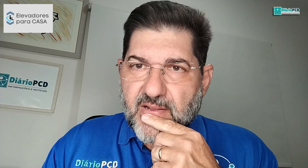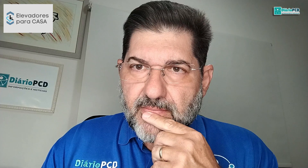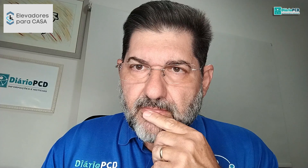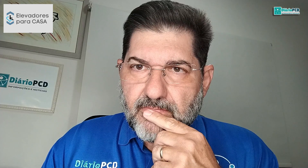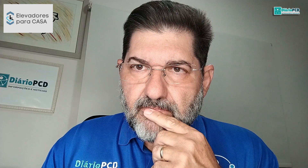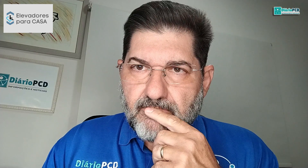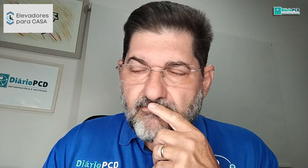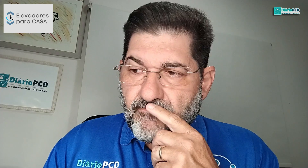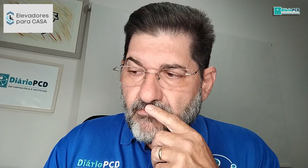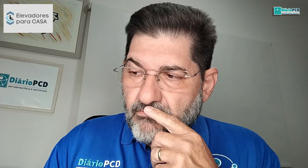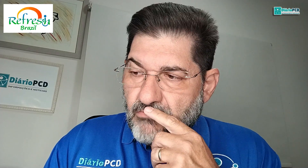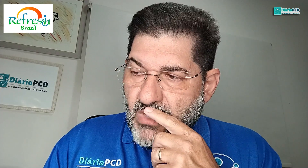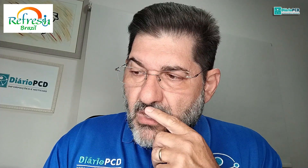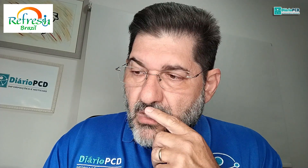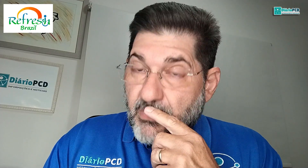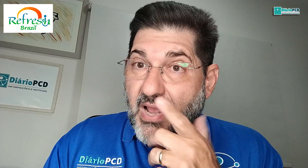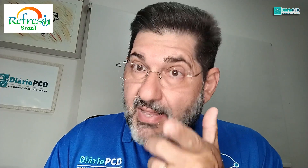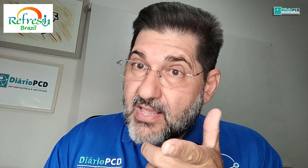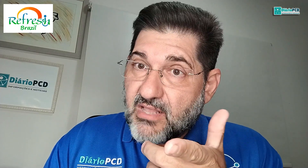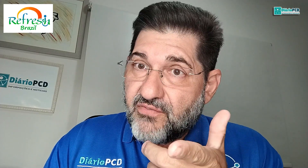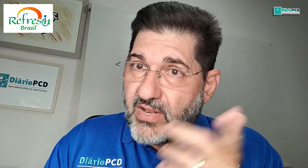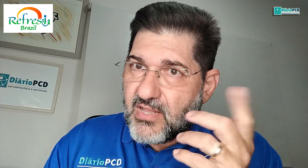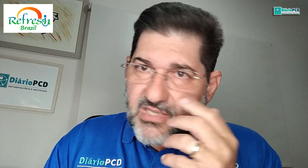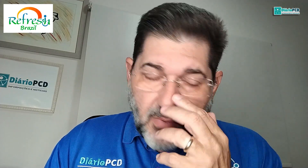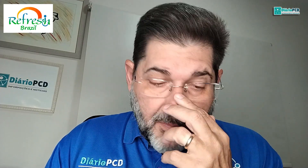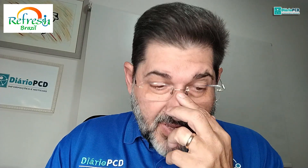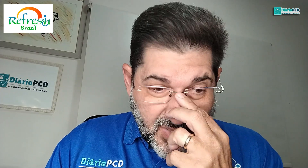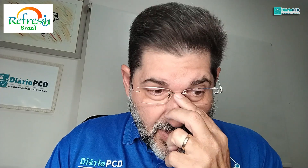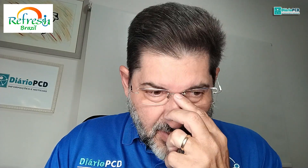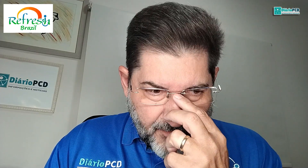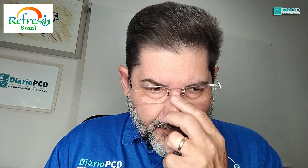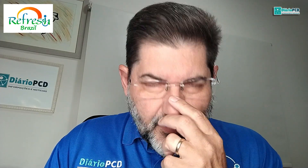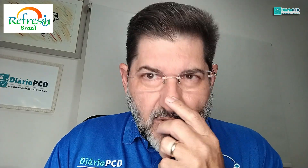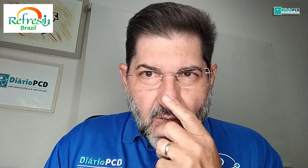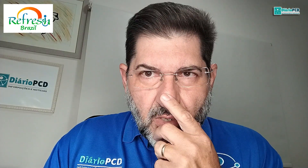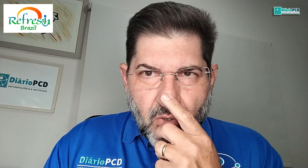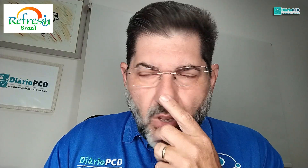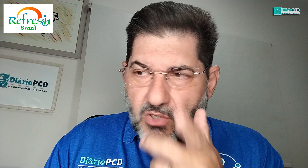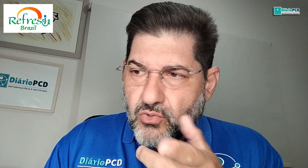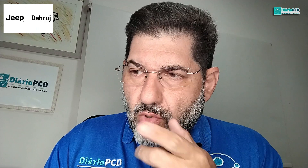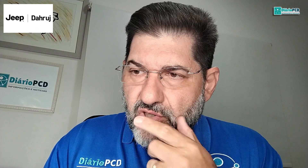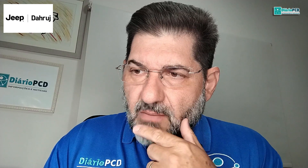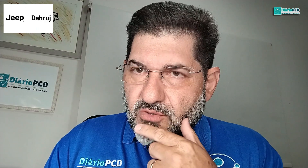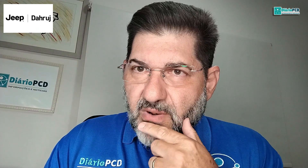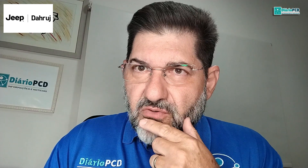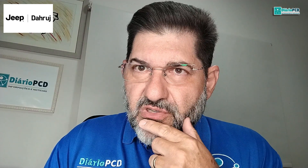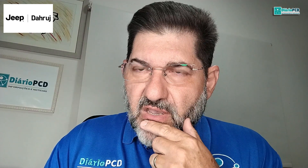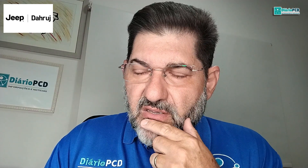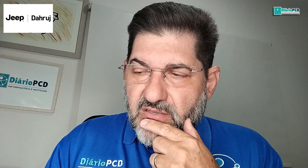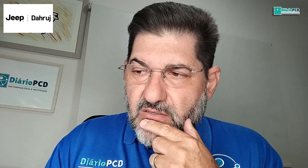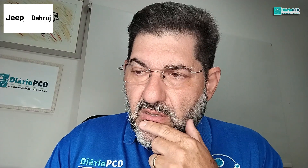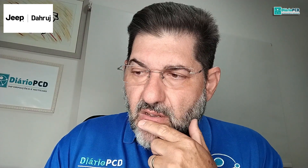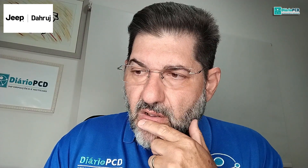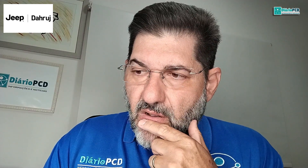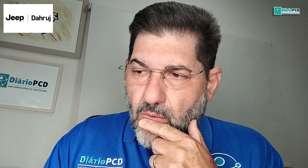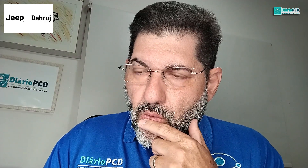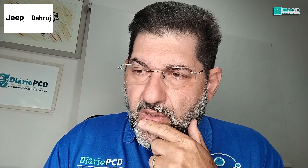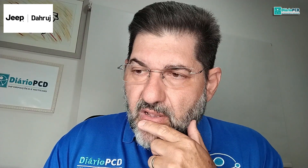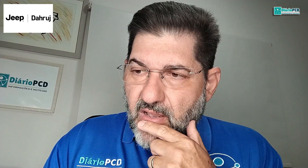sexta-feira, pela quinta-feira da semana passada. nós trouxemos para